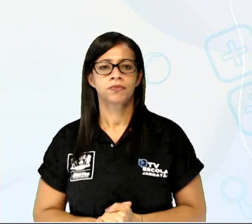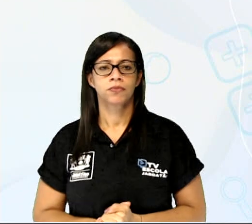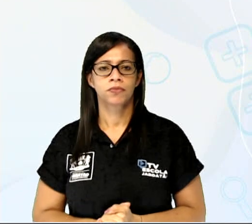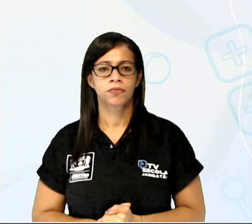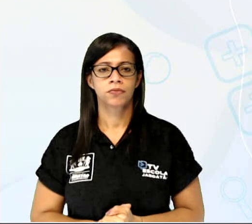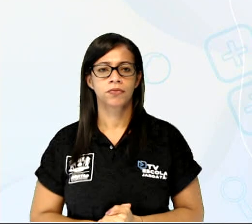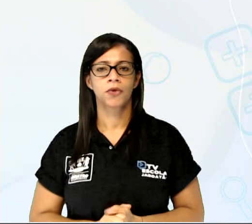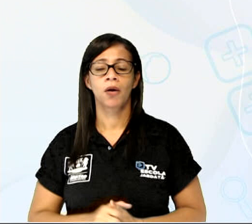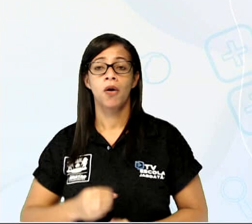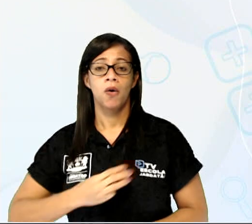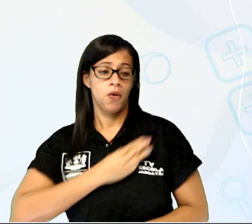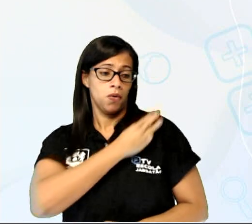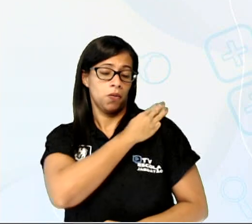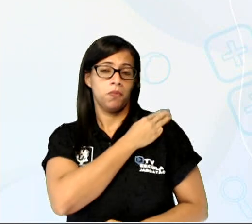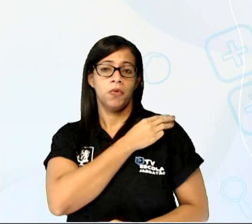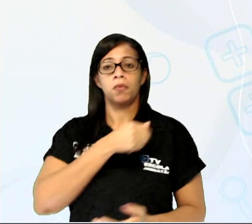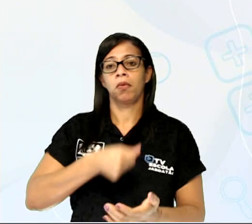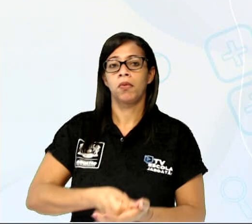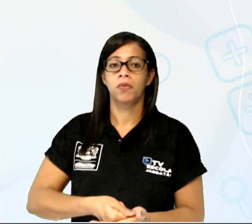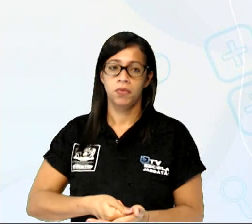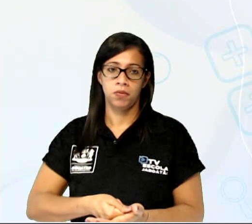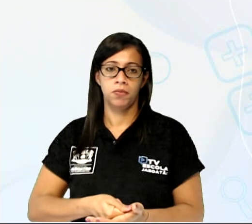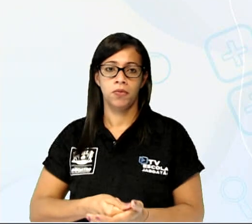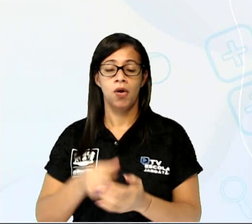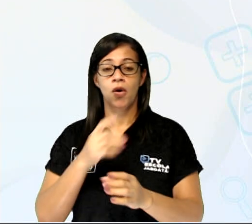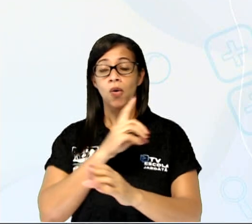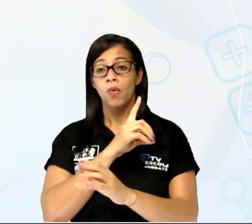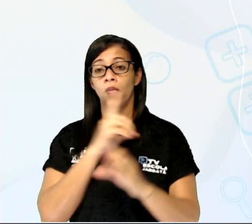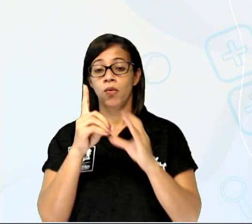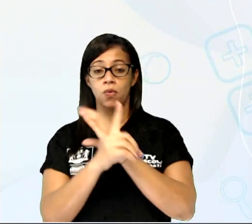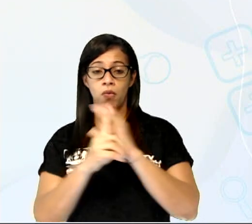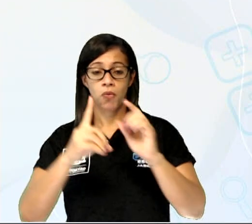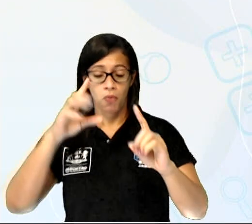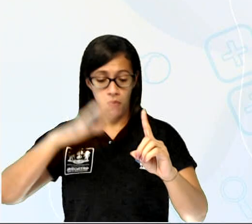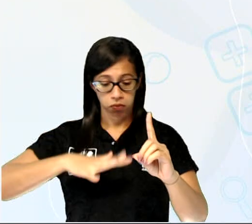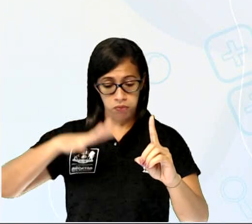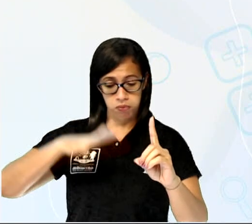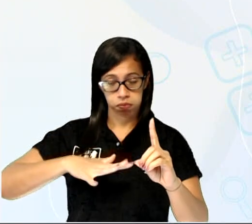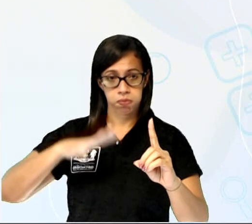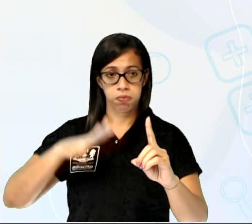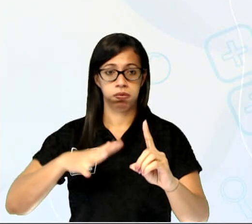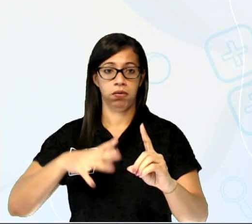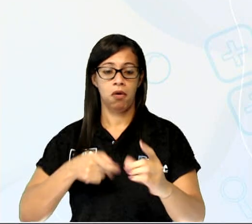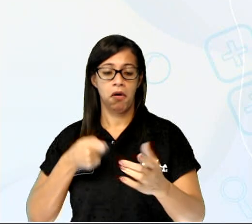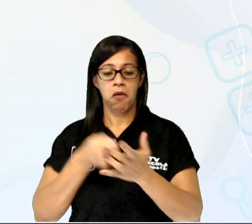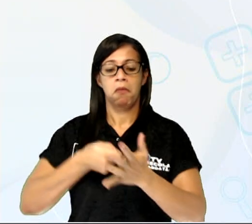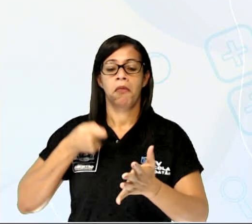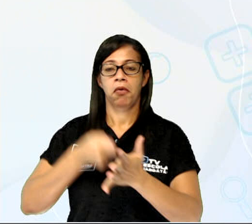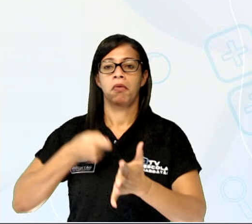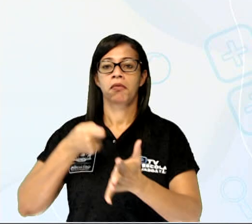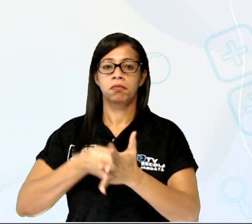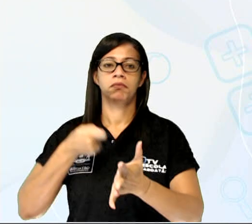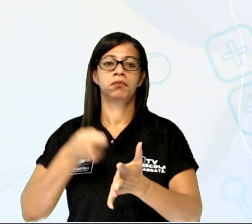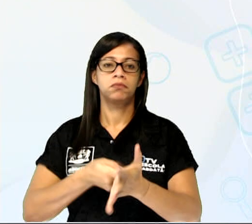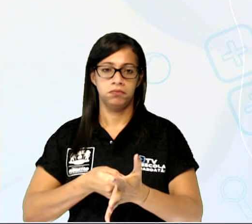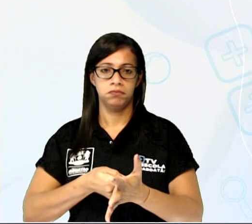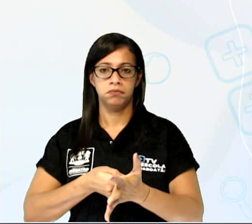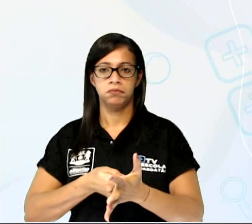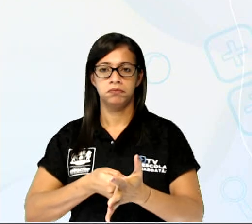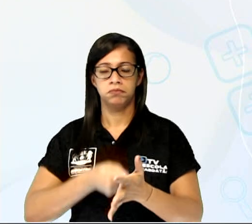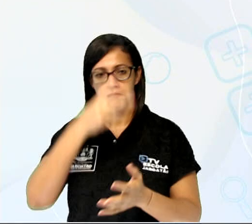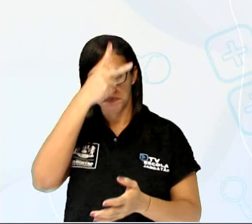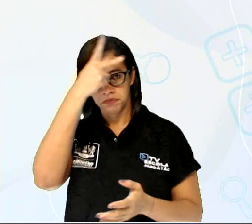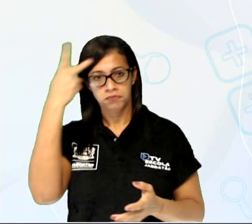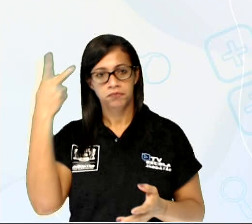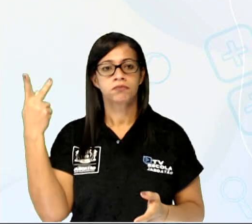militarismo. Letra C, o culto ao líder. Letra D, perseguição e repressão a opositores. E letra